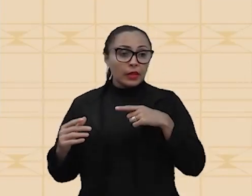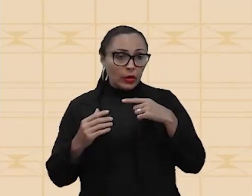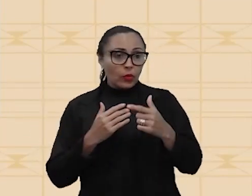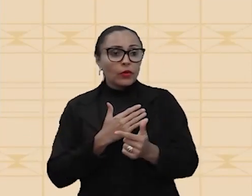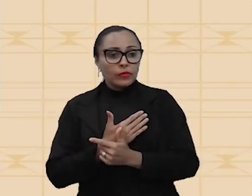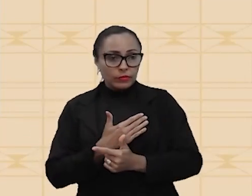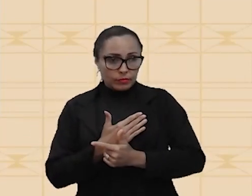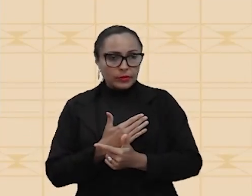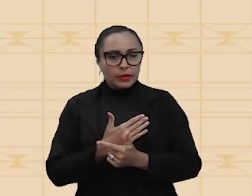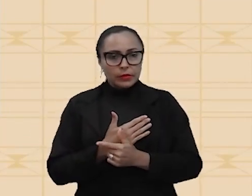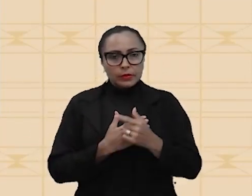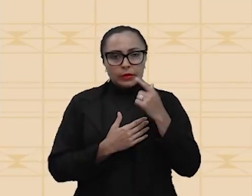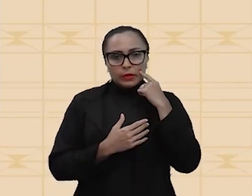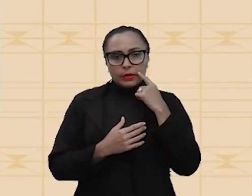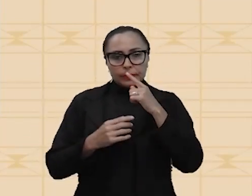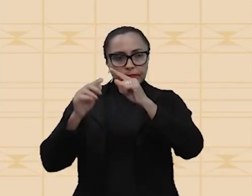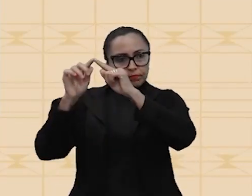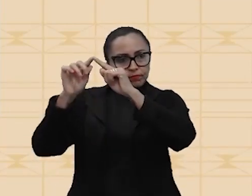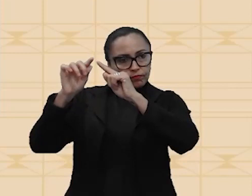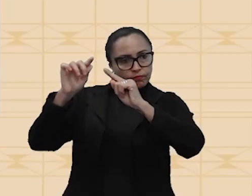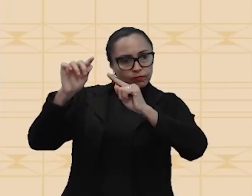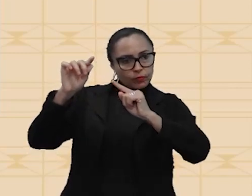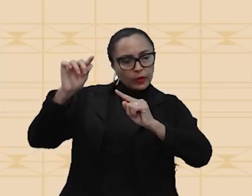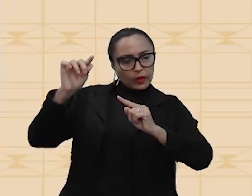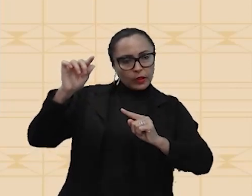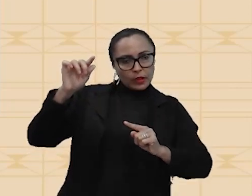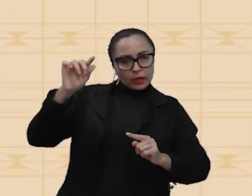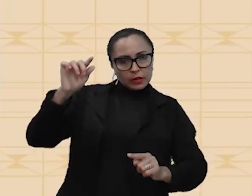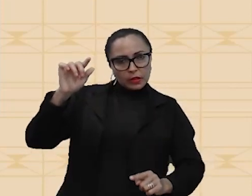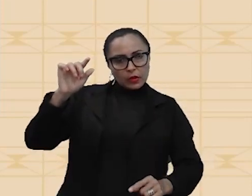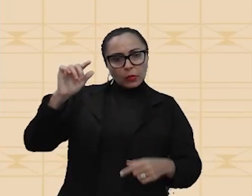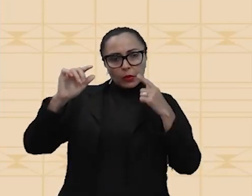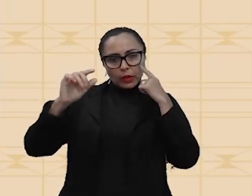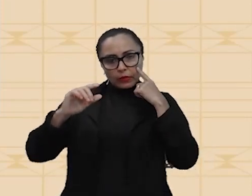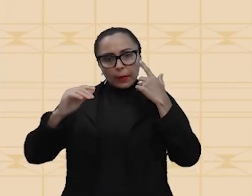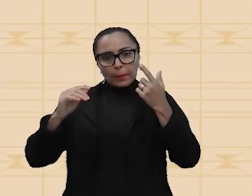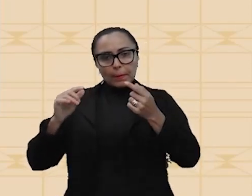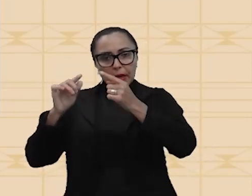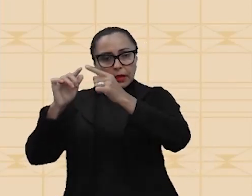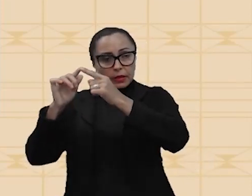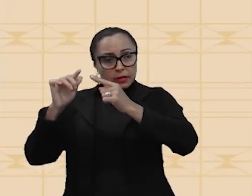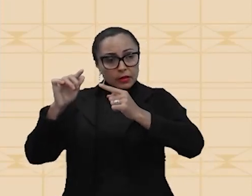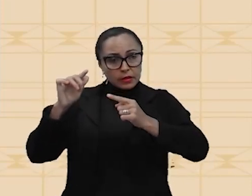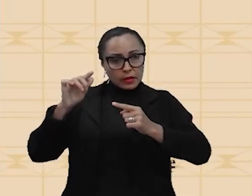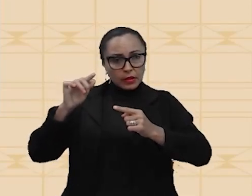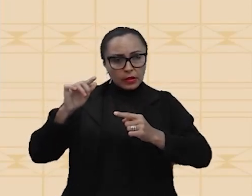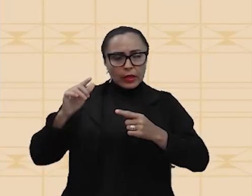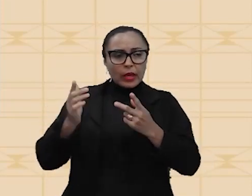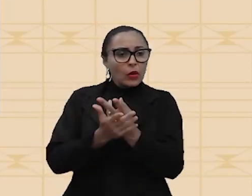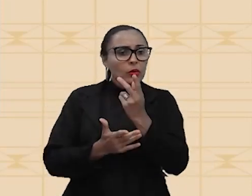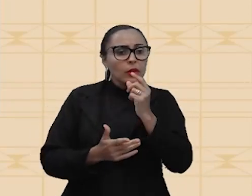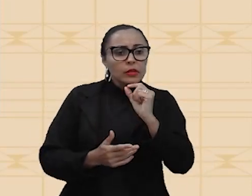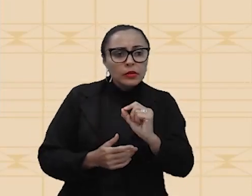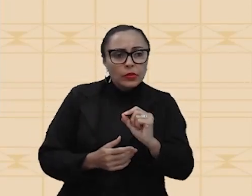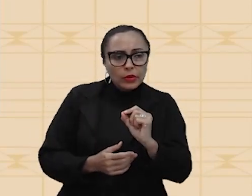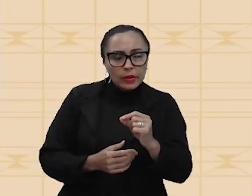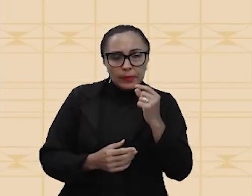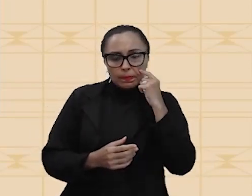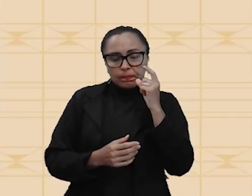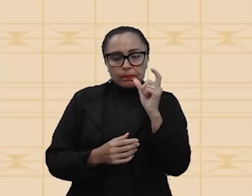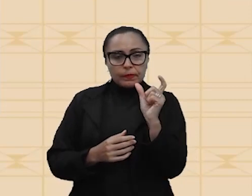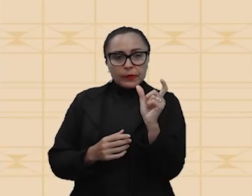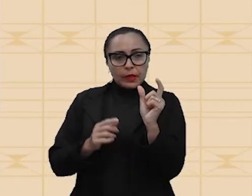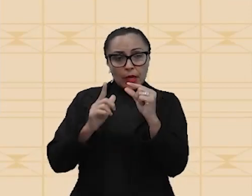decrescente. Por quê? Porque à medida que a corrente vai passando pelo aparelho, o que é que acontece? A pilha vai